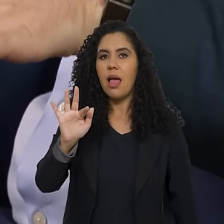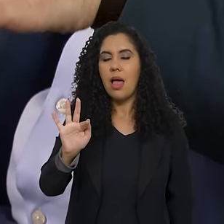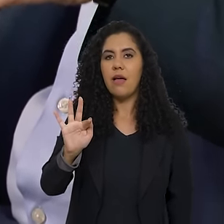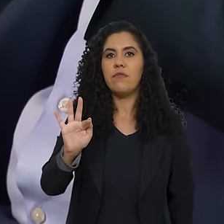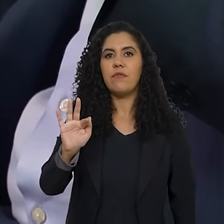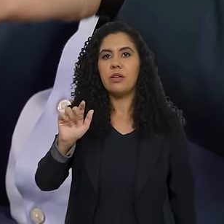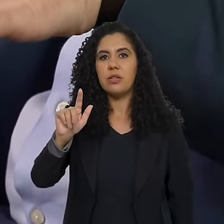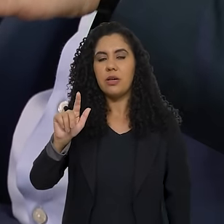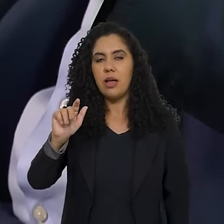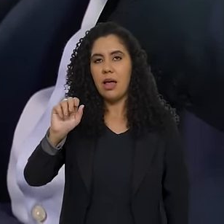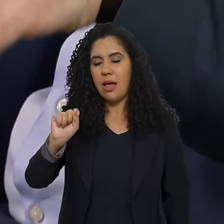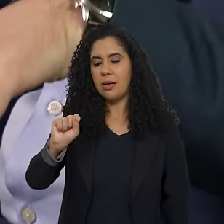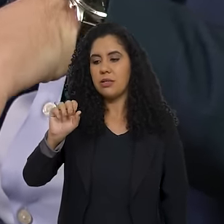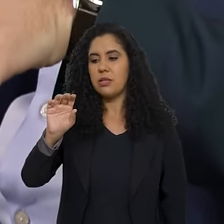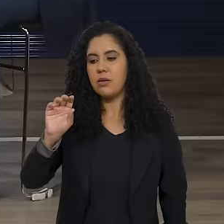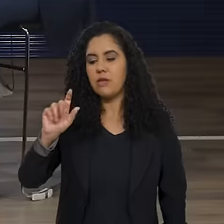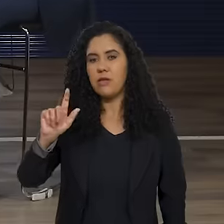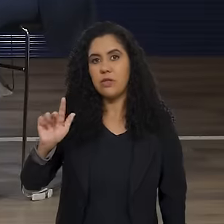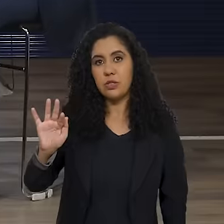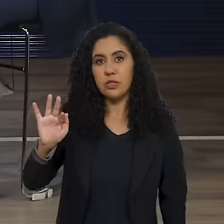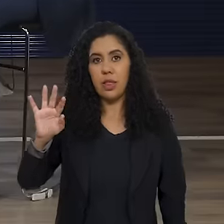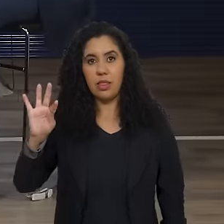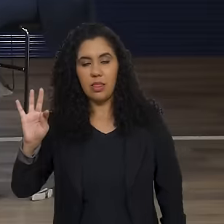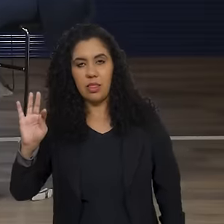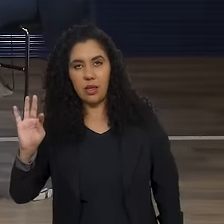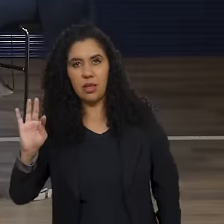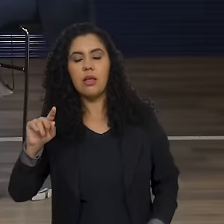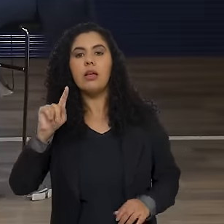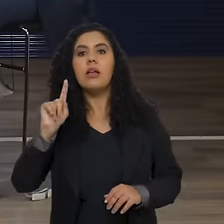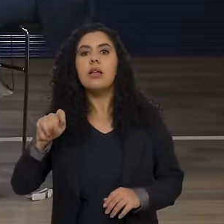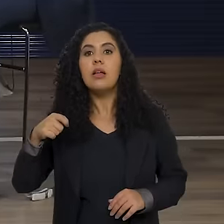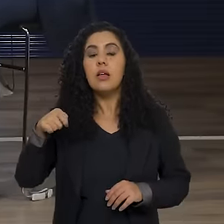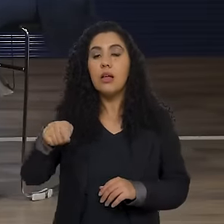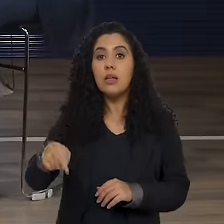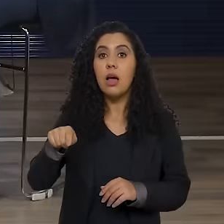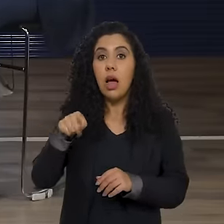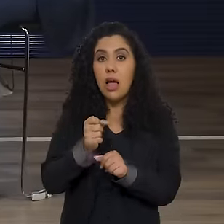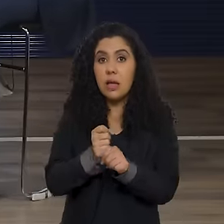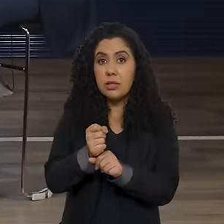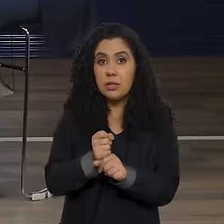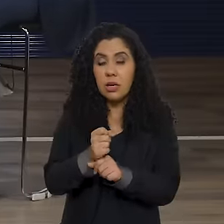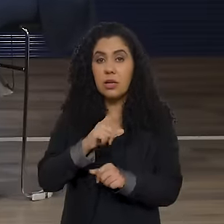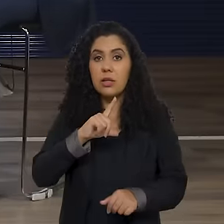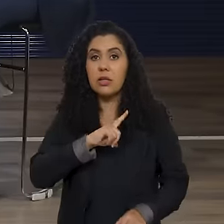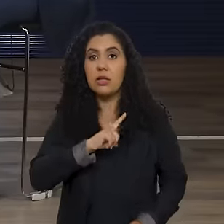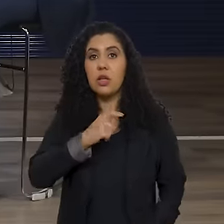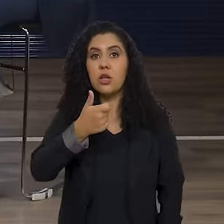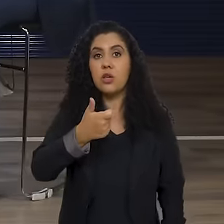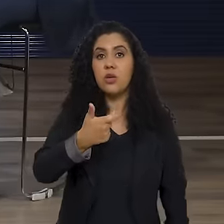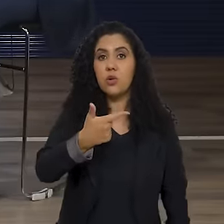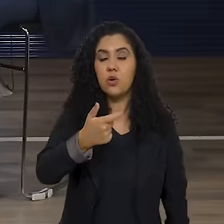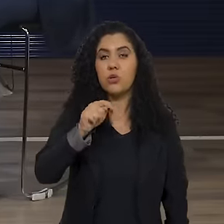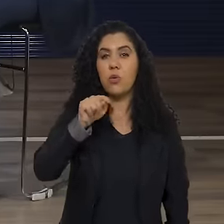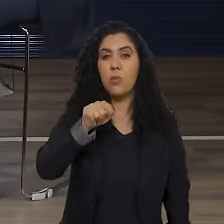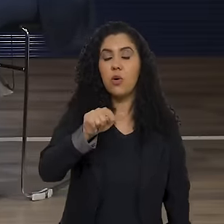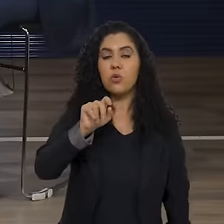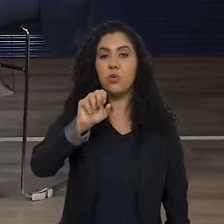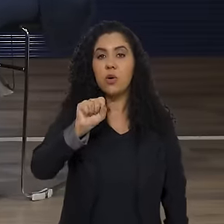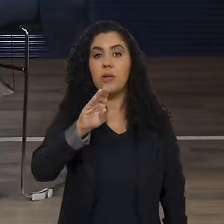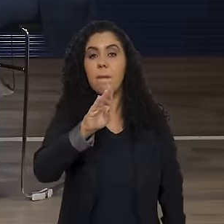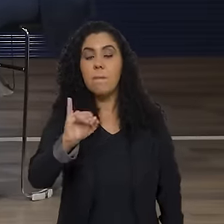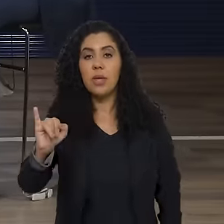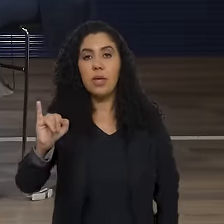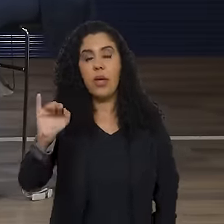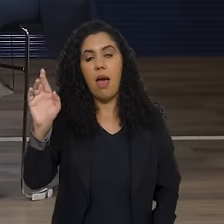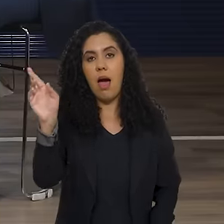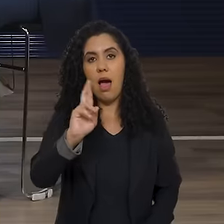FNDCT, o Fundo Nacional de Desenvolvimento Científico e Tecnológico. Esse ano serão 12,8 bilhões